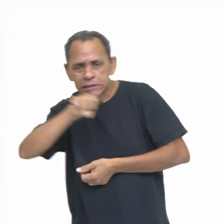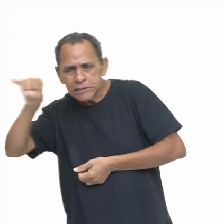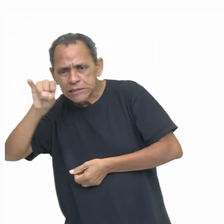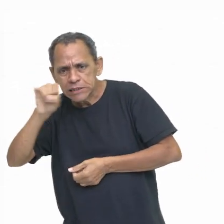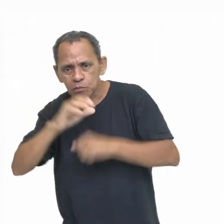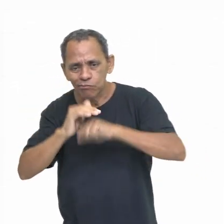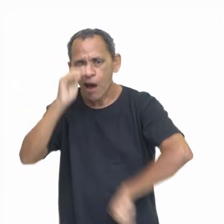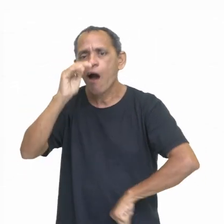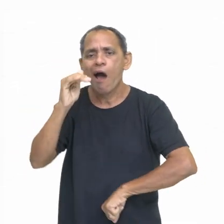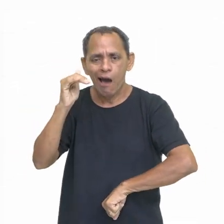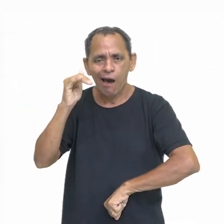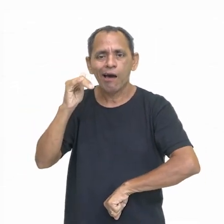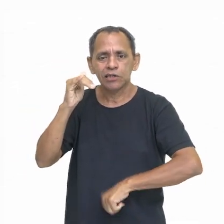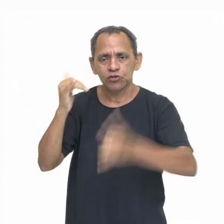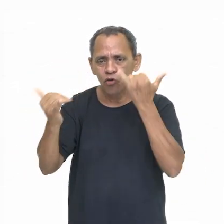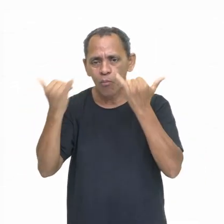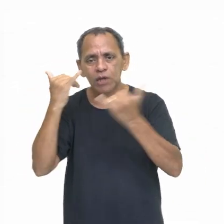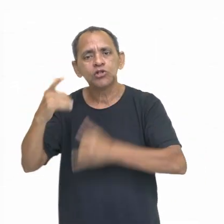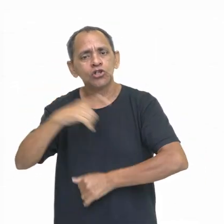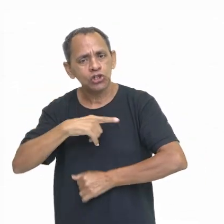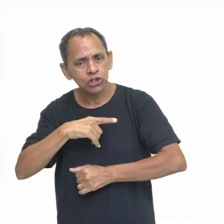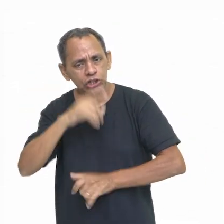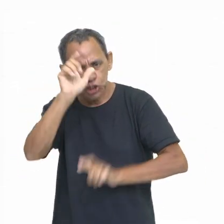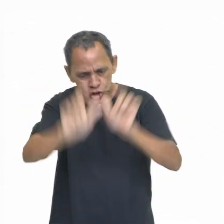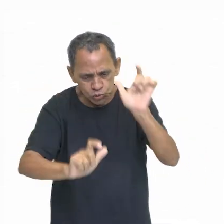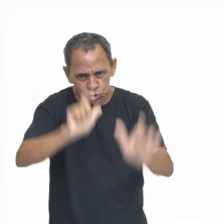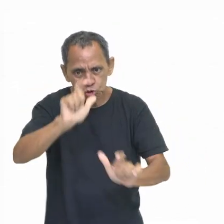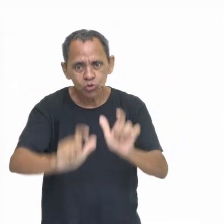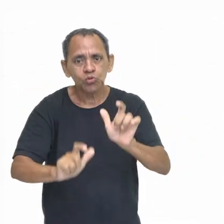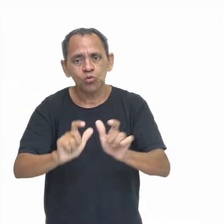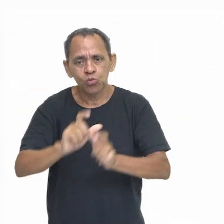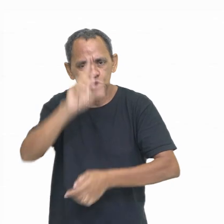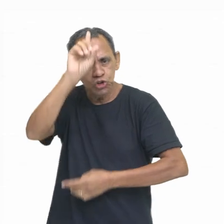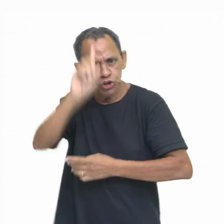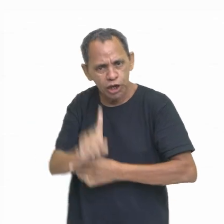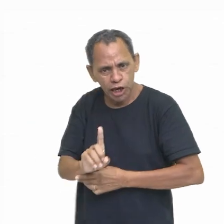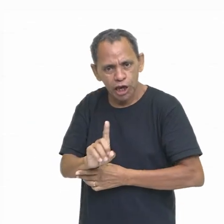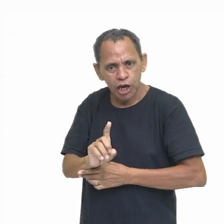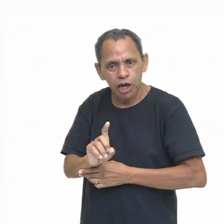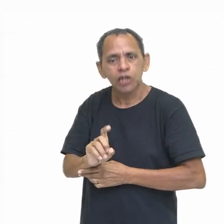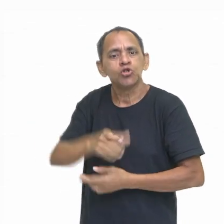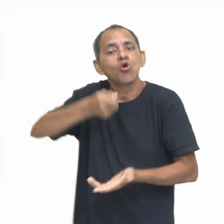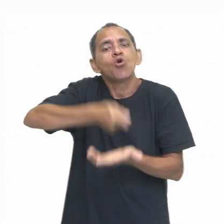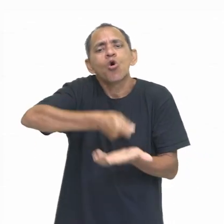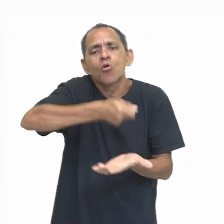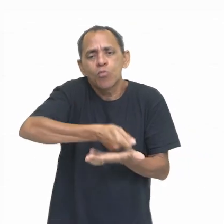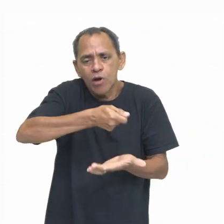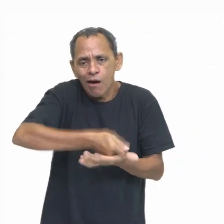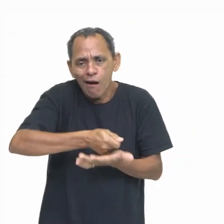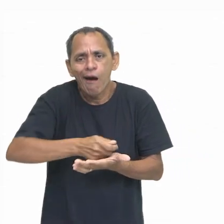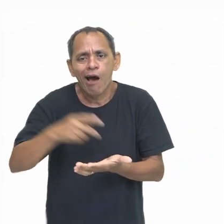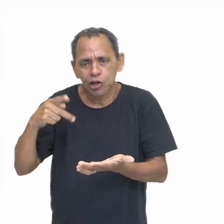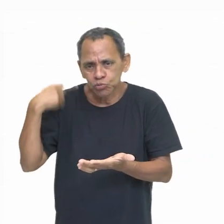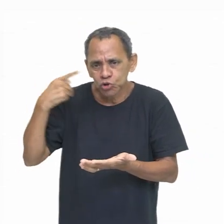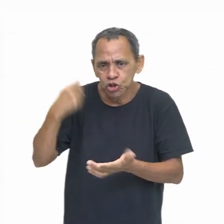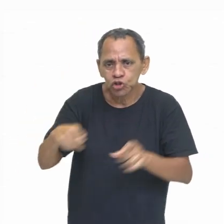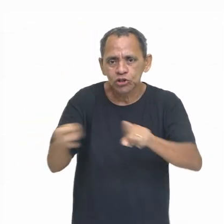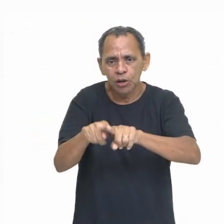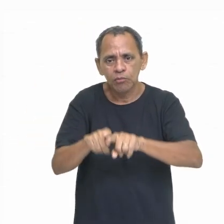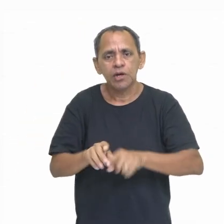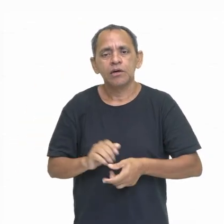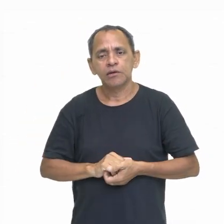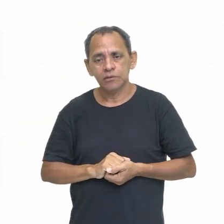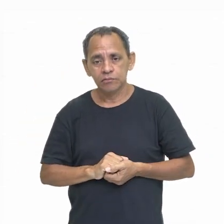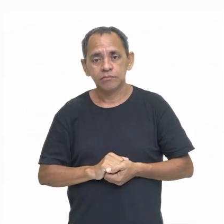quanto menos souberem dos direitos que elas têm, né, de cobrança do poder político, que elas podem cobrar, que elas podem